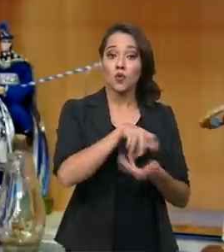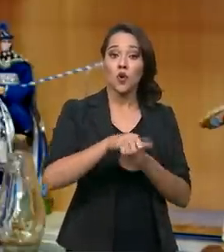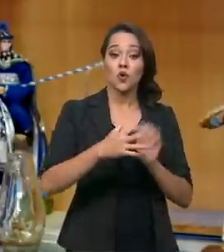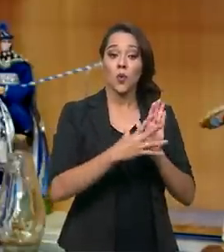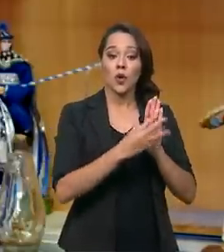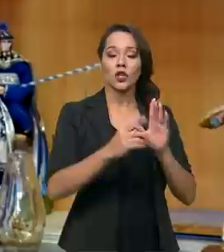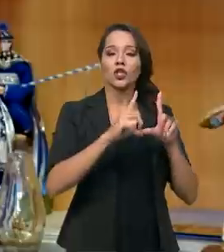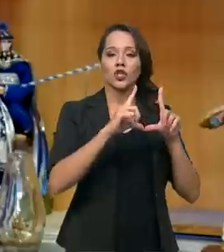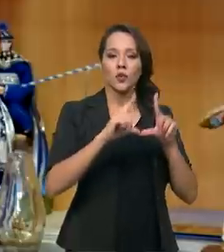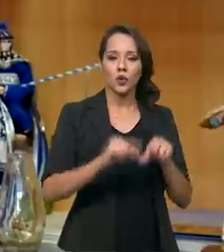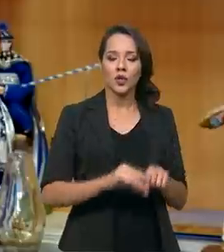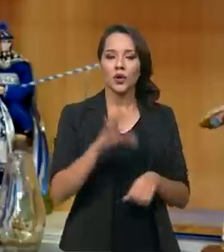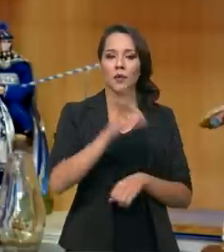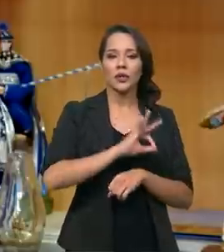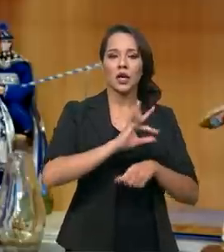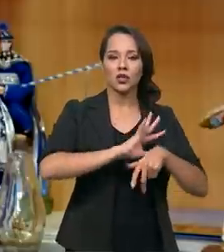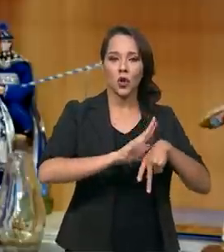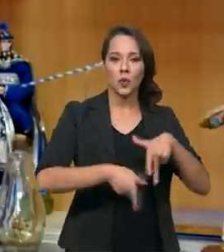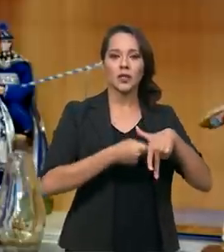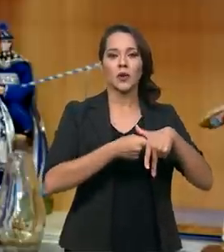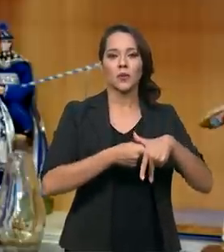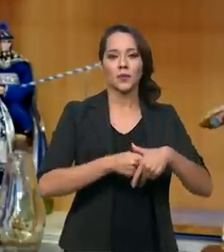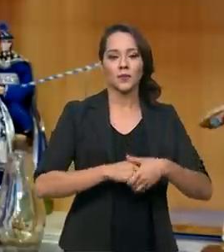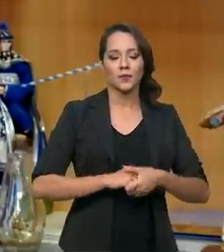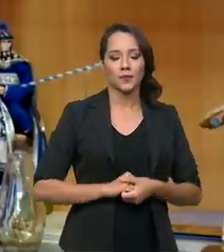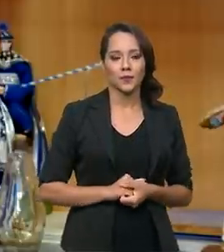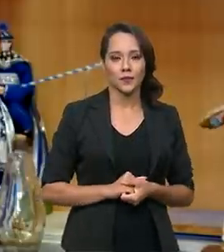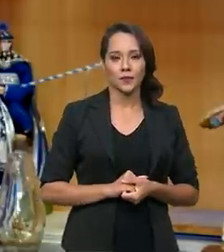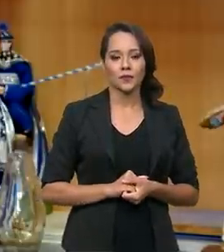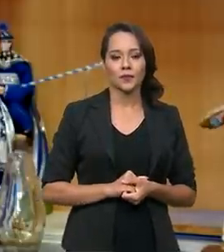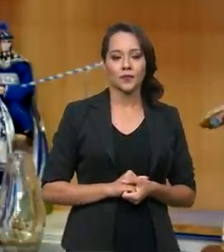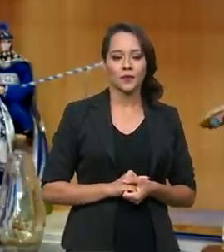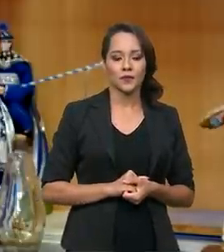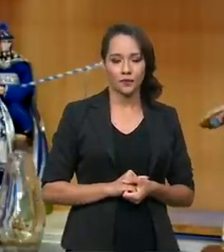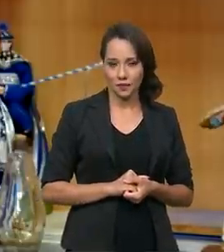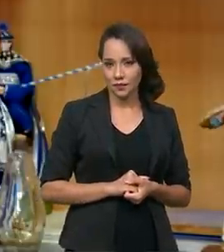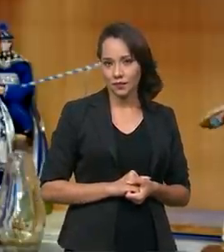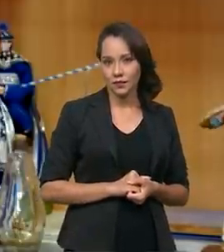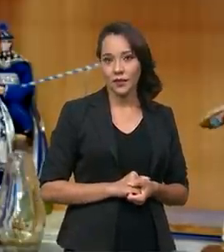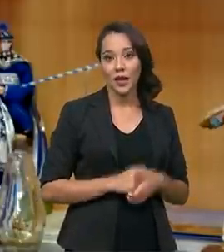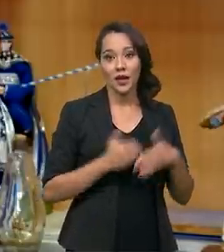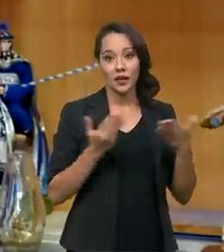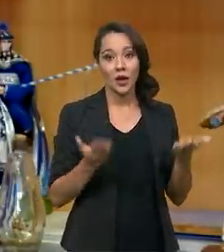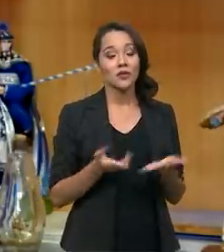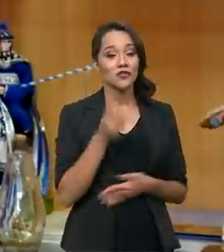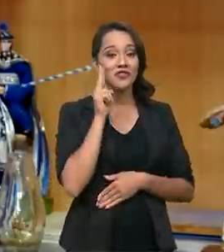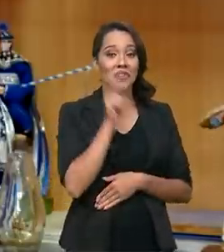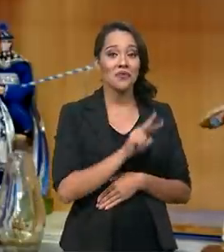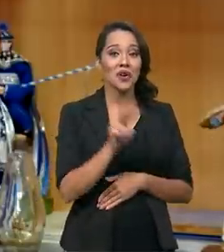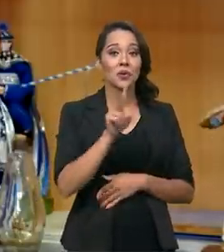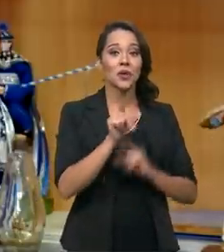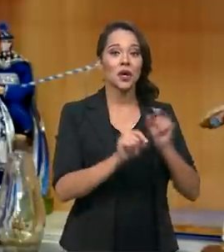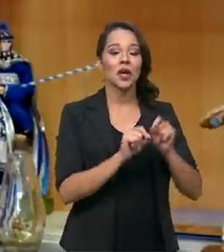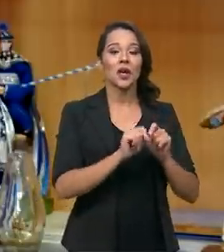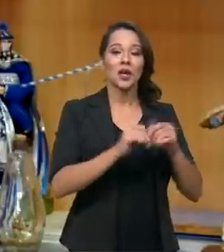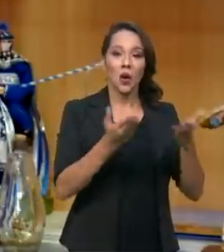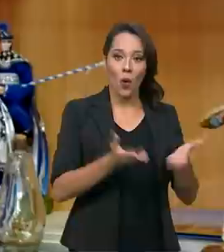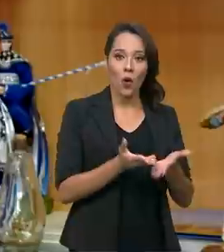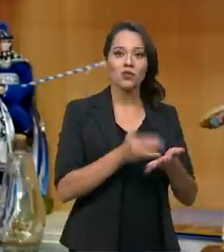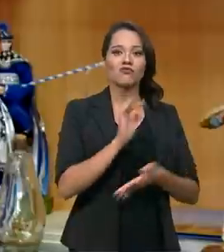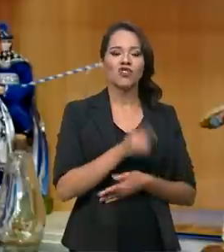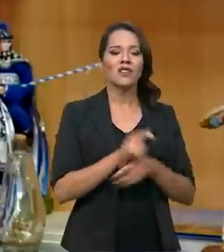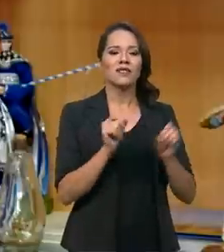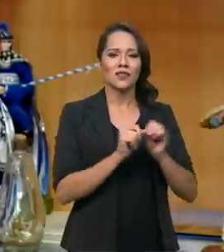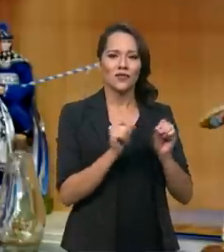mundo diminuição dos índices de combate de corrupção então a gente está vendo que o nosso dever de casa